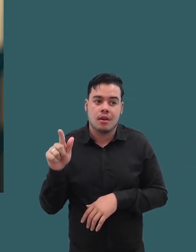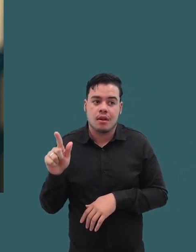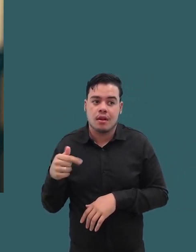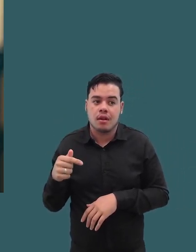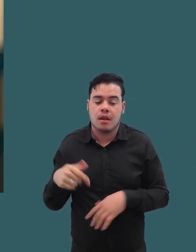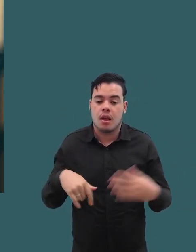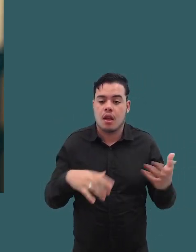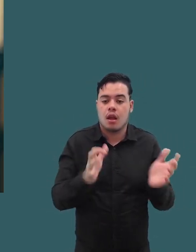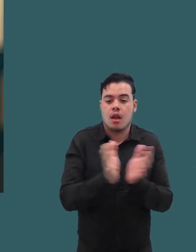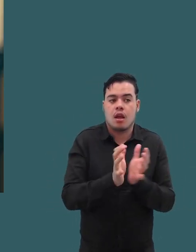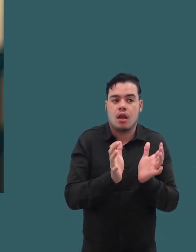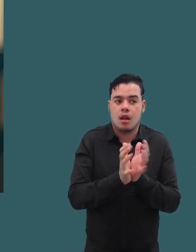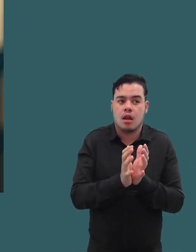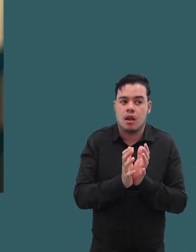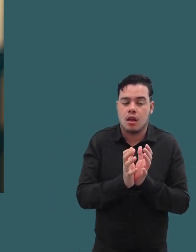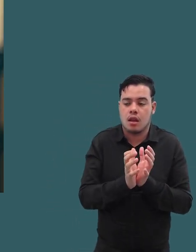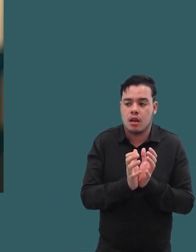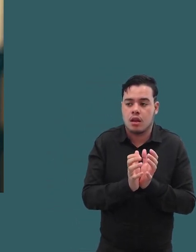que esses grupos